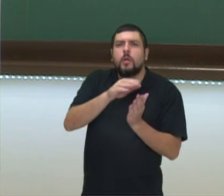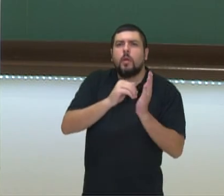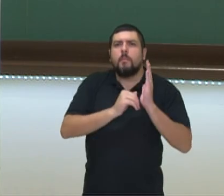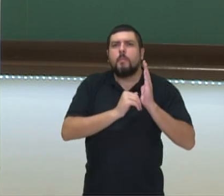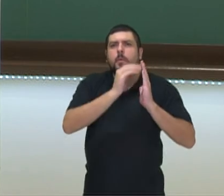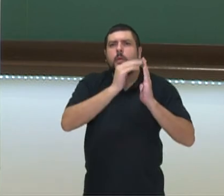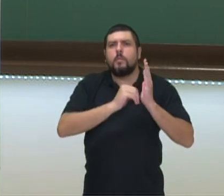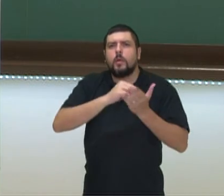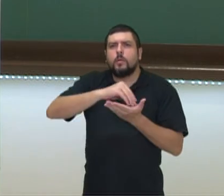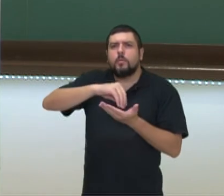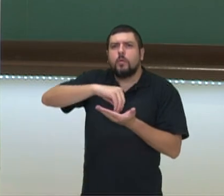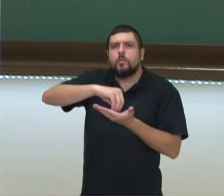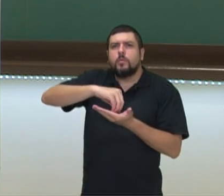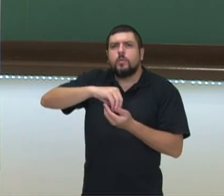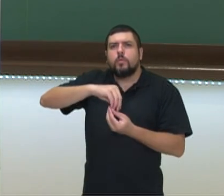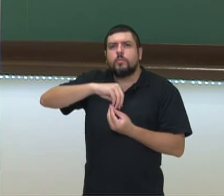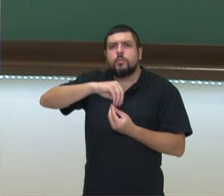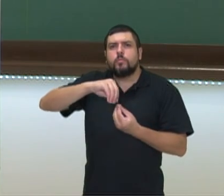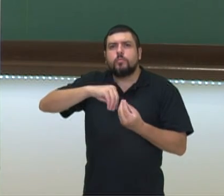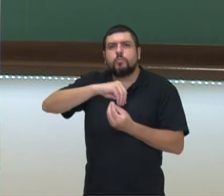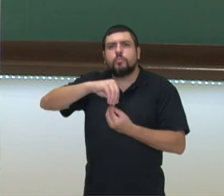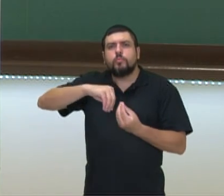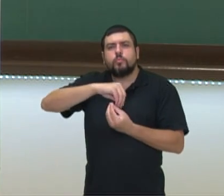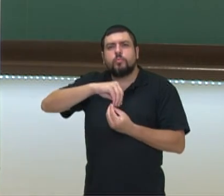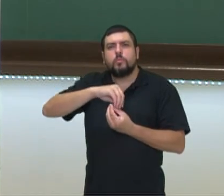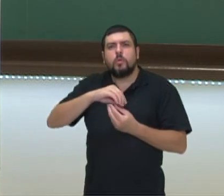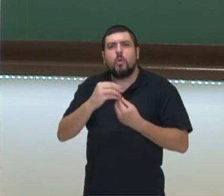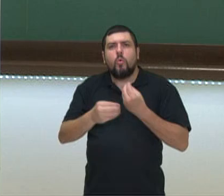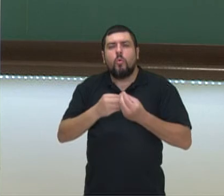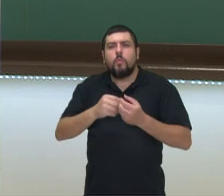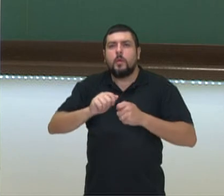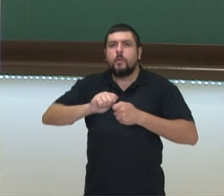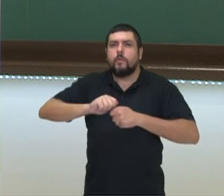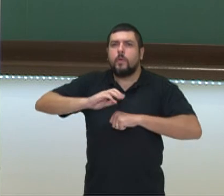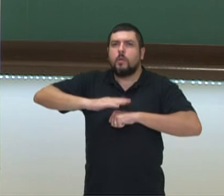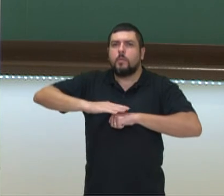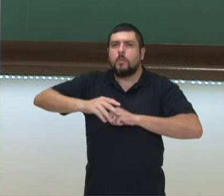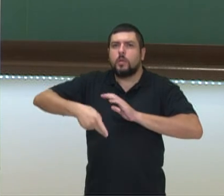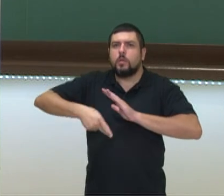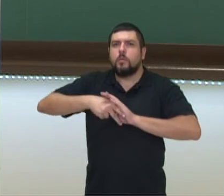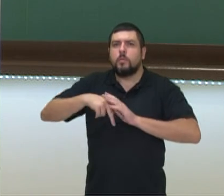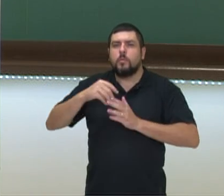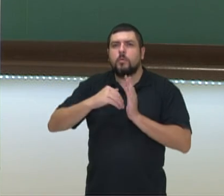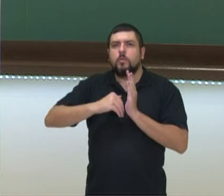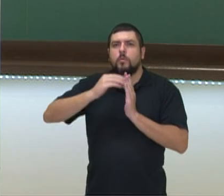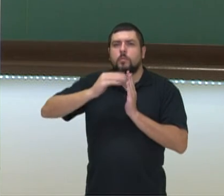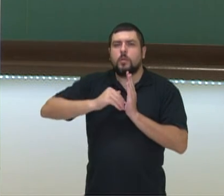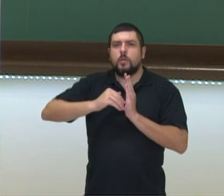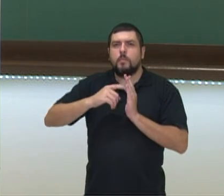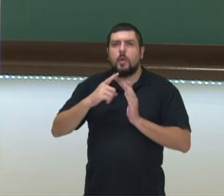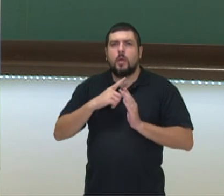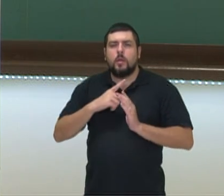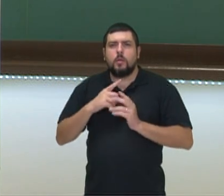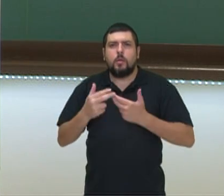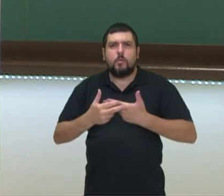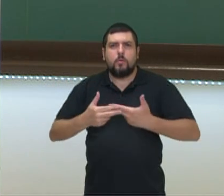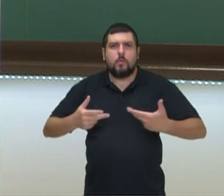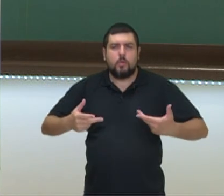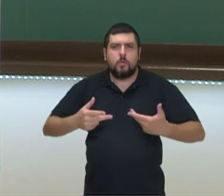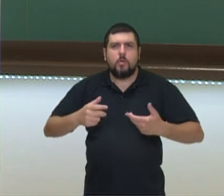das pinturas, né? Então esses homens produziam as suas próprias tintas, geralmente aí, né, um material sólido, um